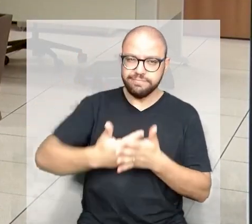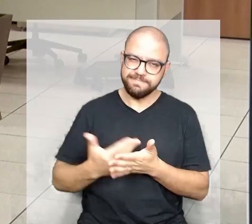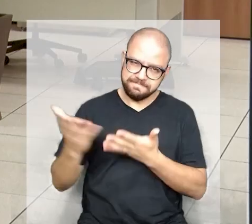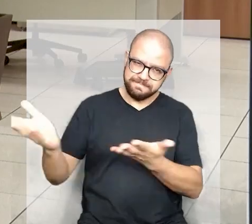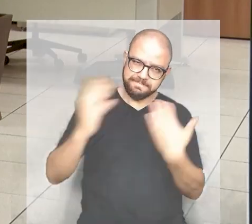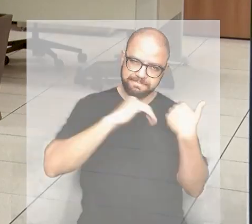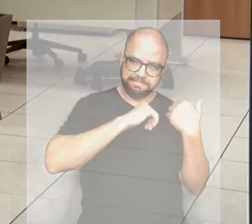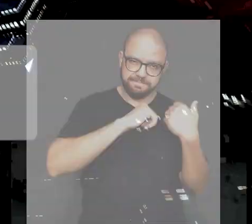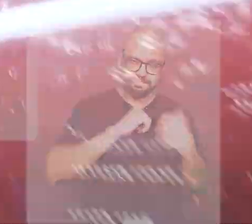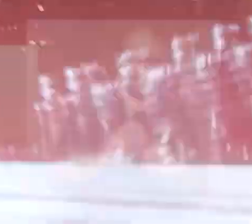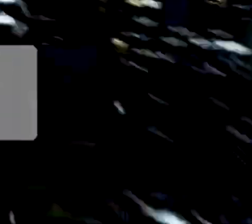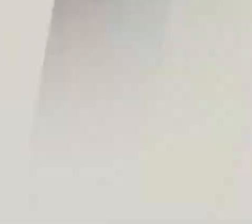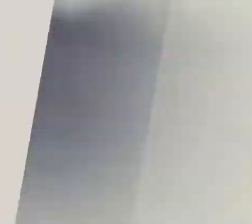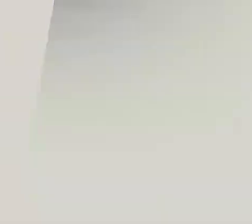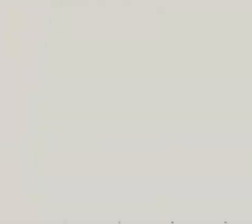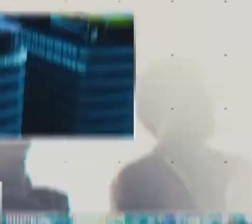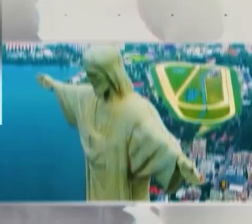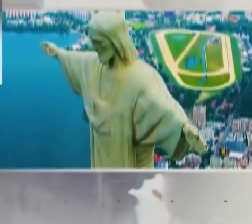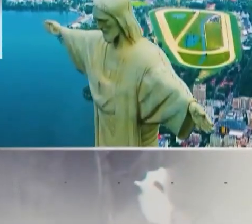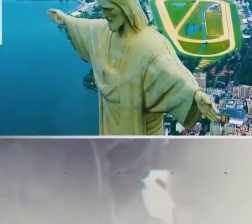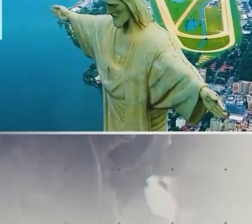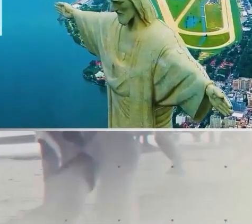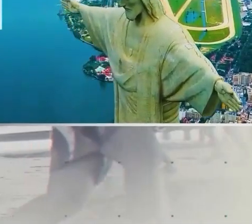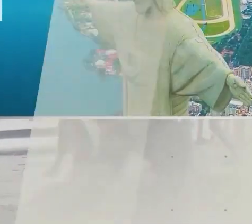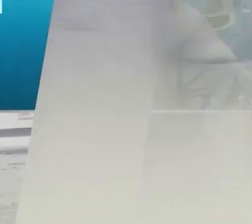trajetória. Vem com a gente!